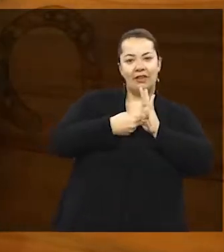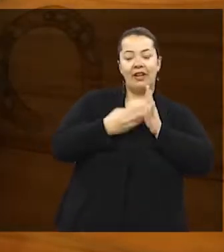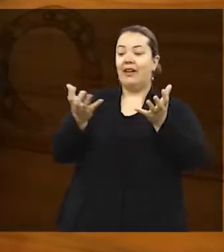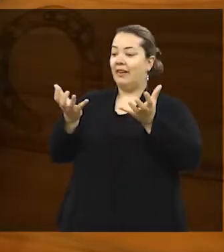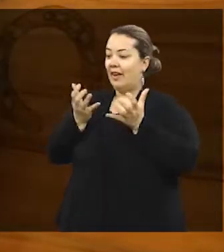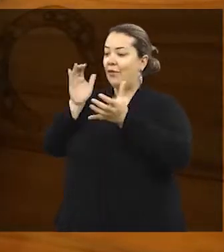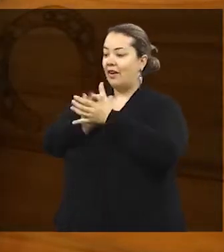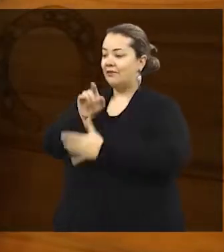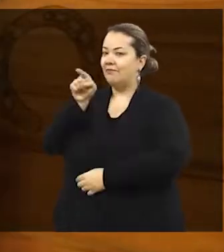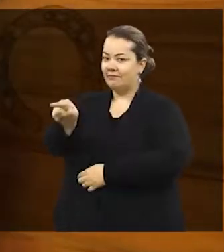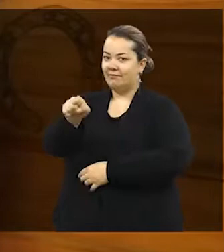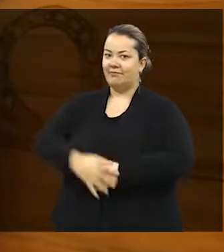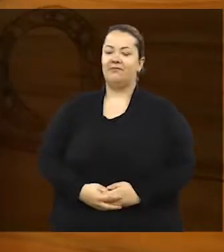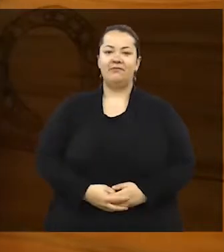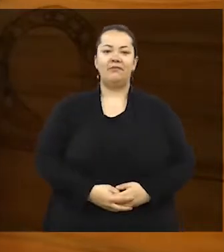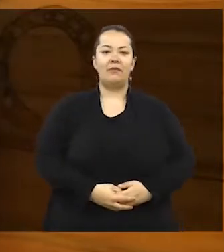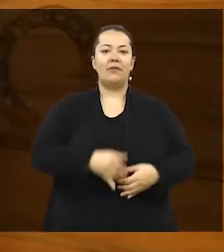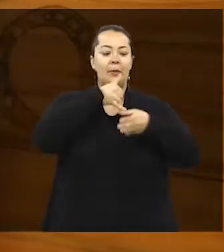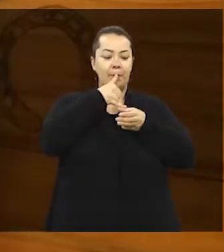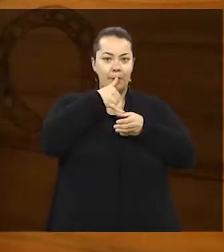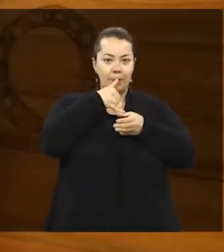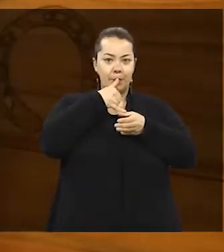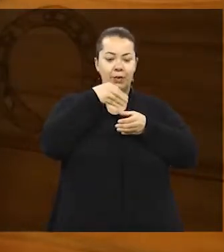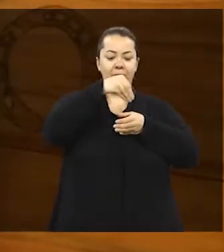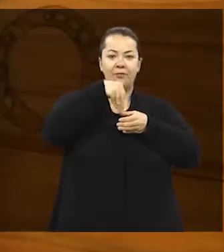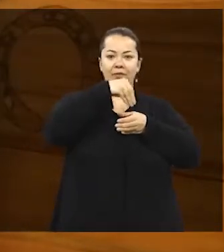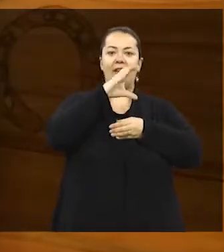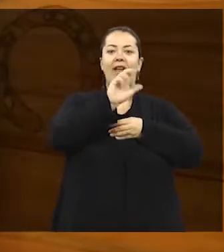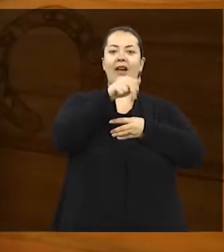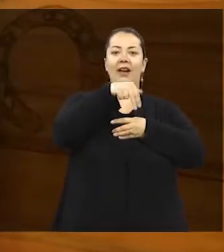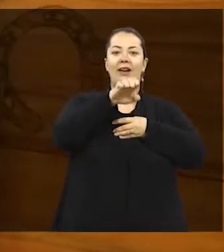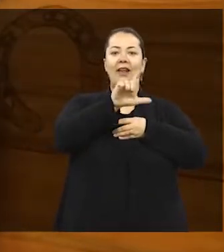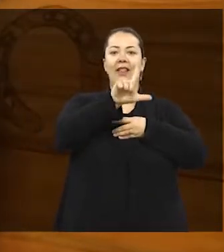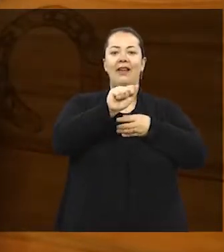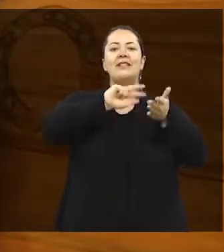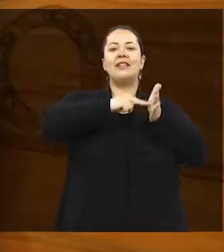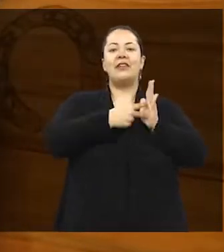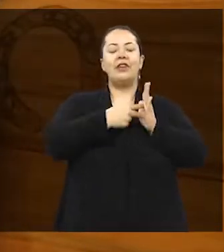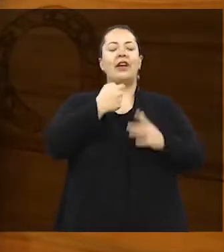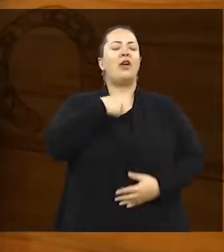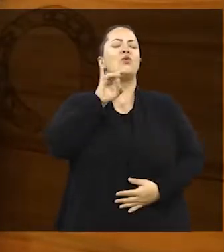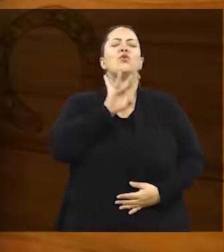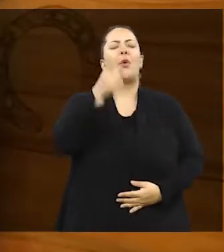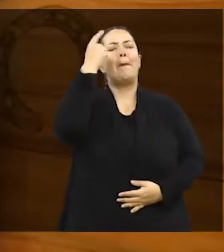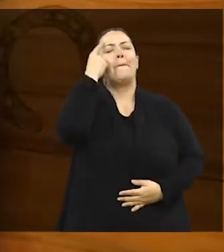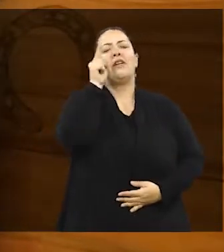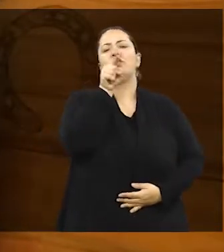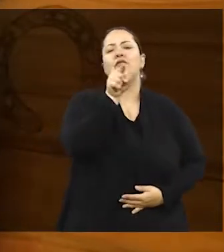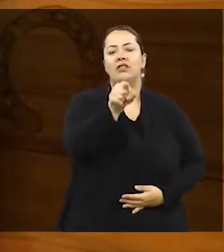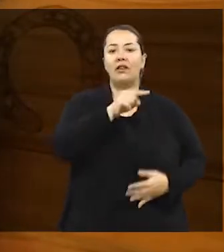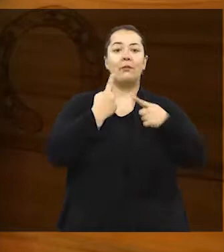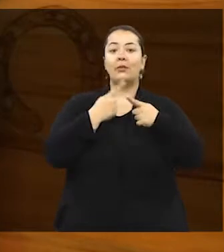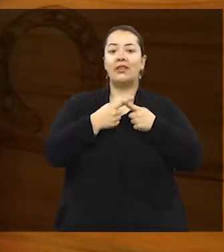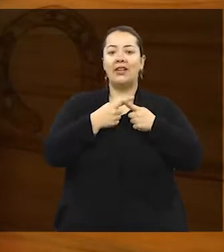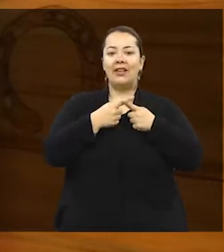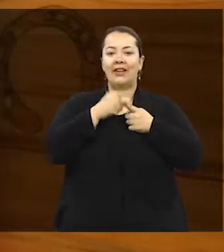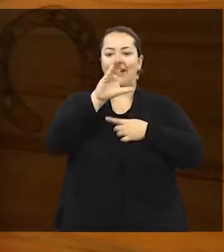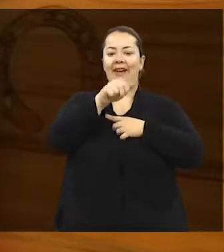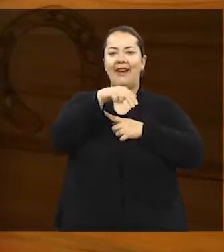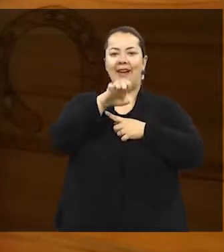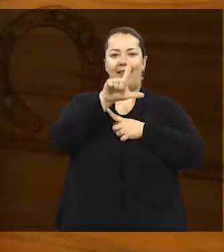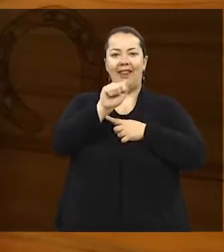um pouquinho com eles. Por exemplo, o mate com mel significa quero casar contigo. Já o mate